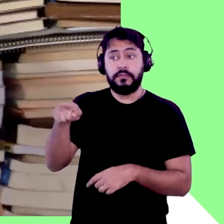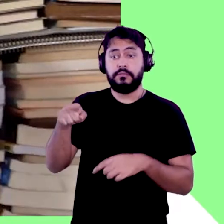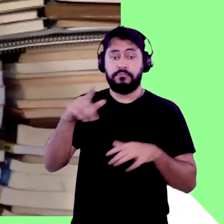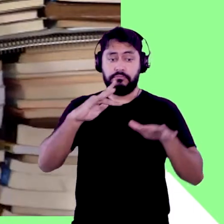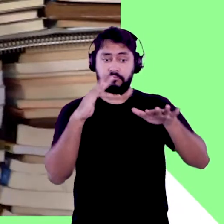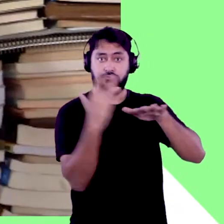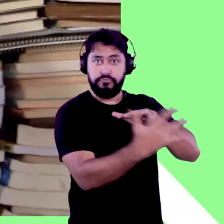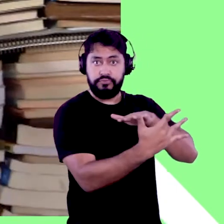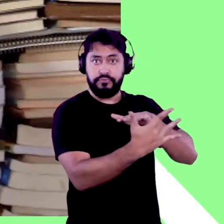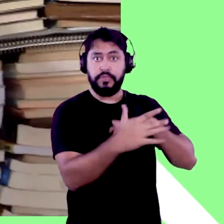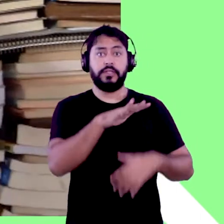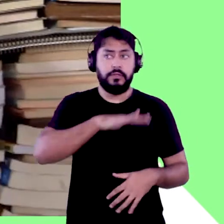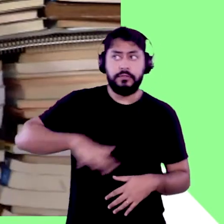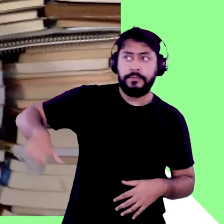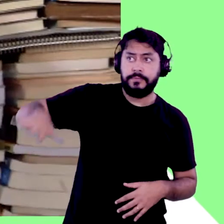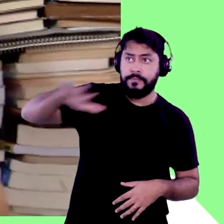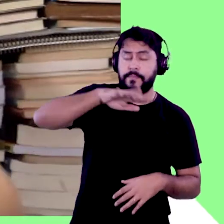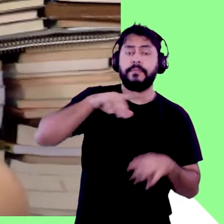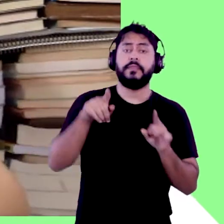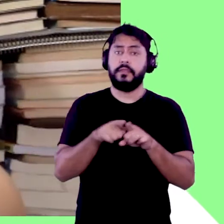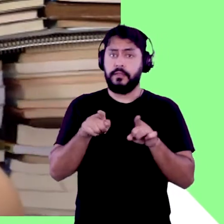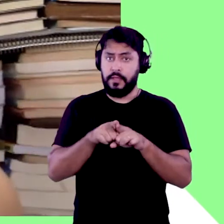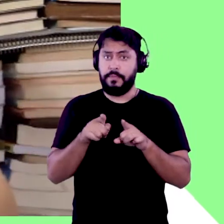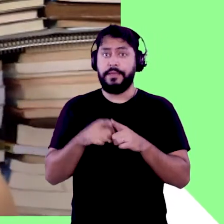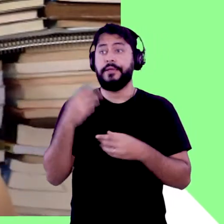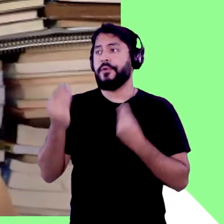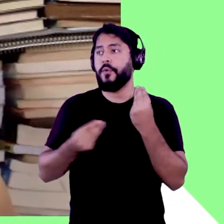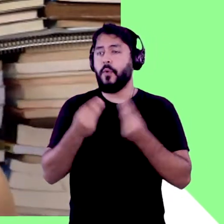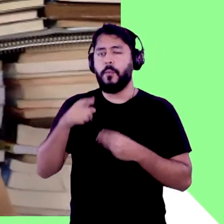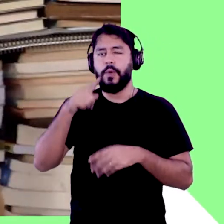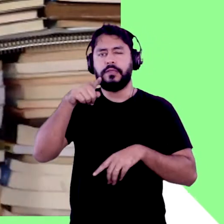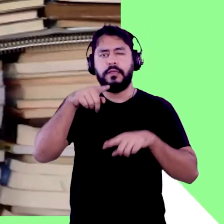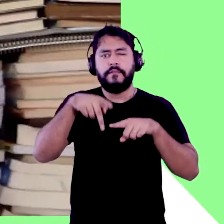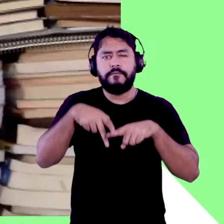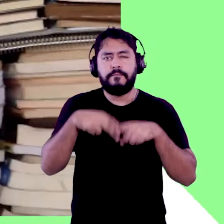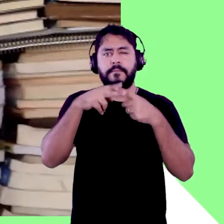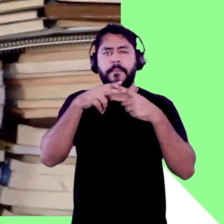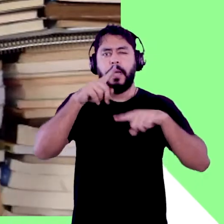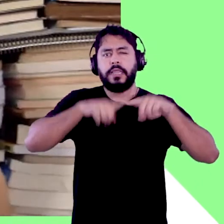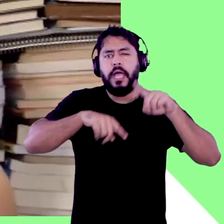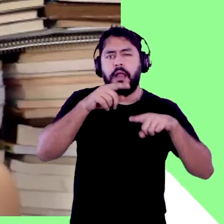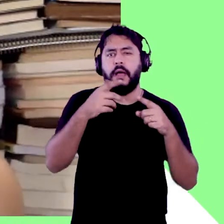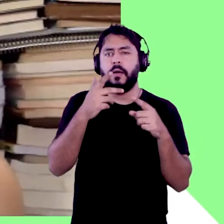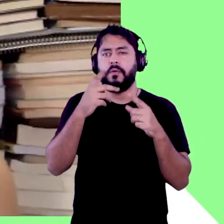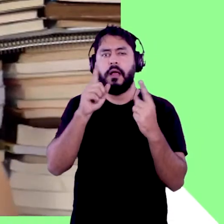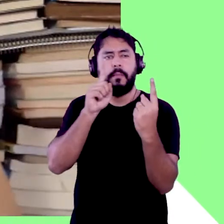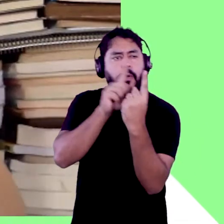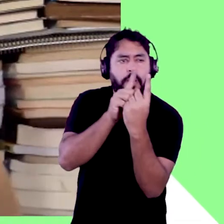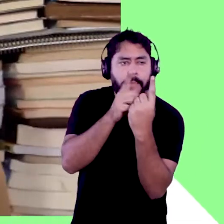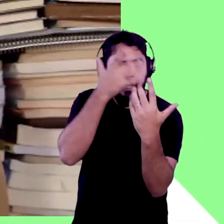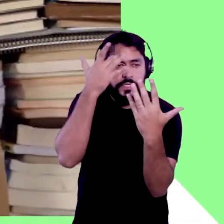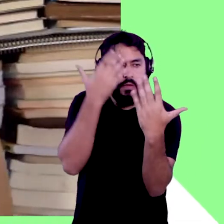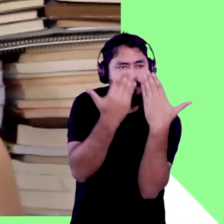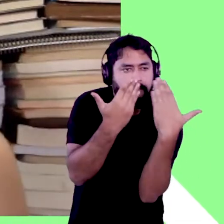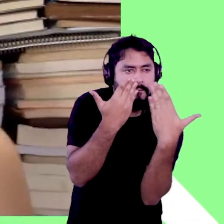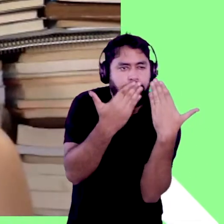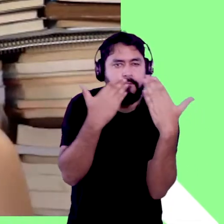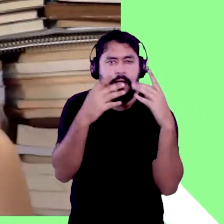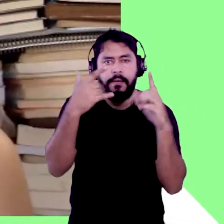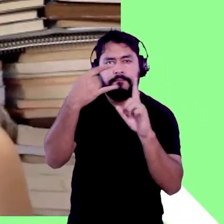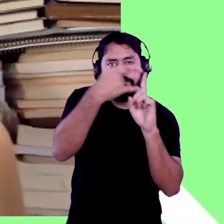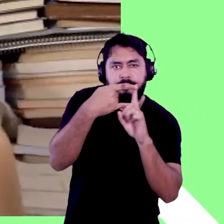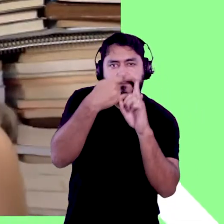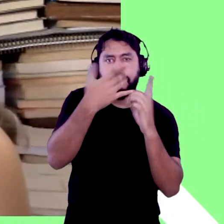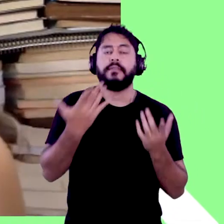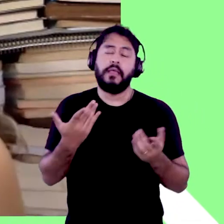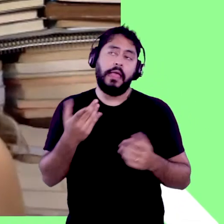digitais, né, como que esses recursos estão aproximando as pessoas. A gente também pode complementar com algumas pesquisas, por exemplo,